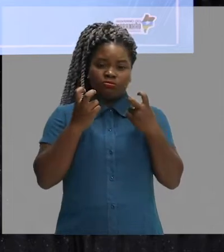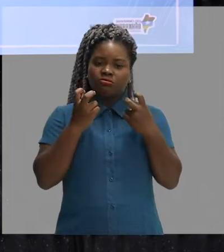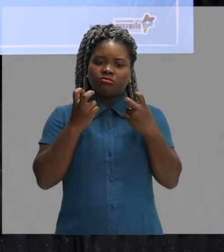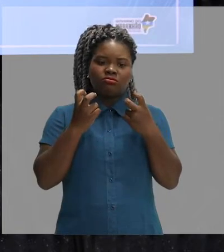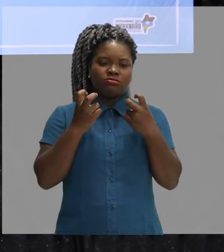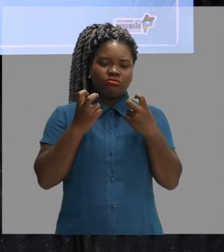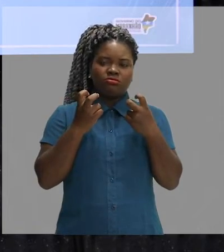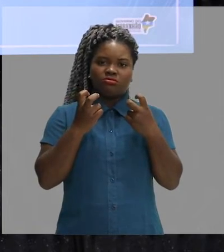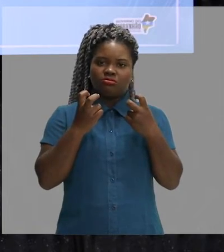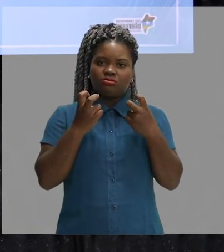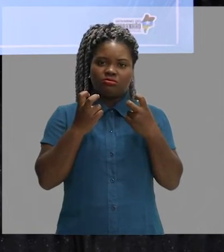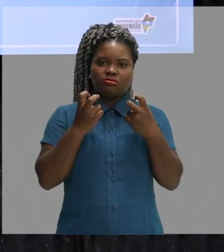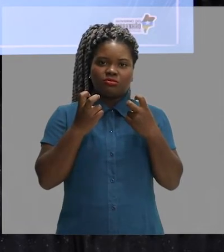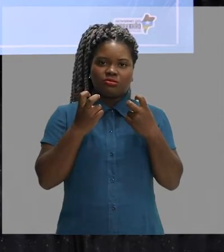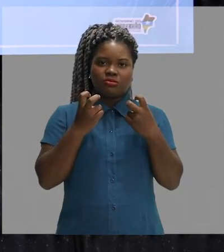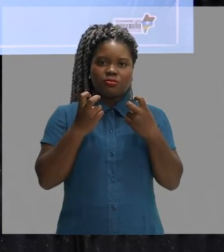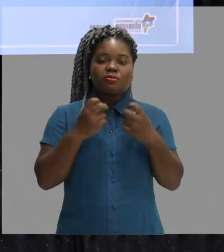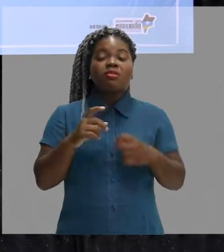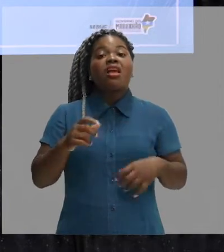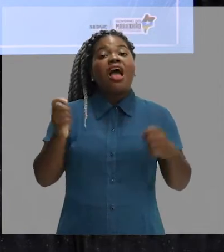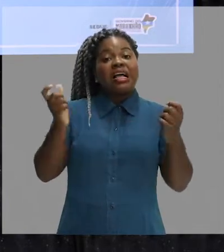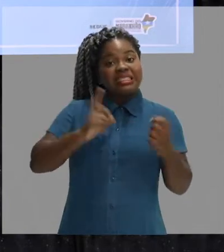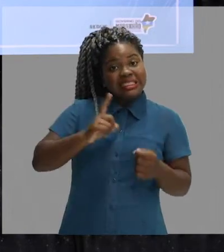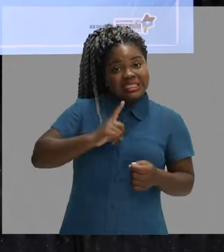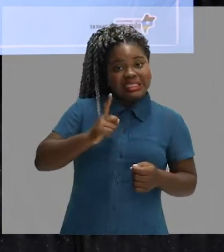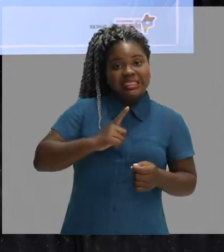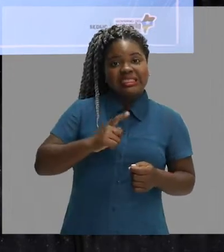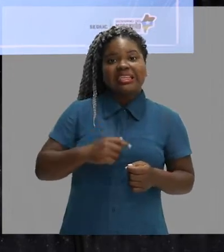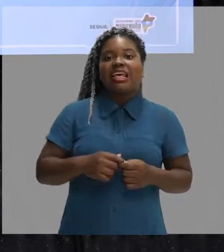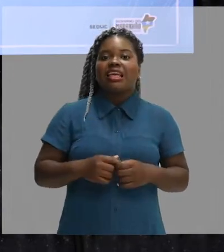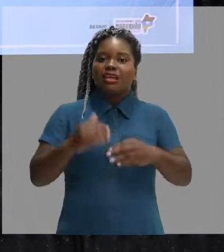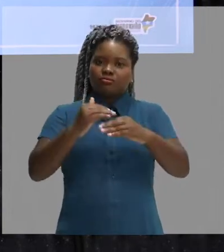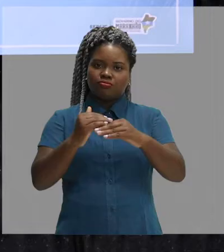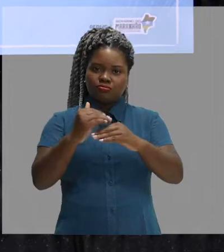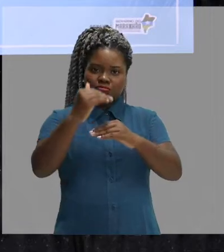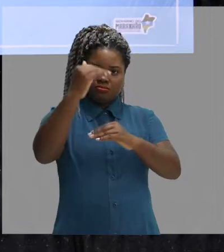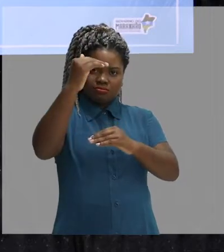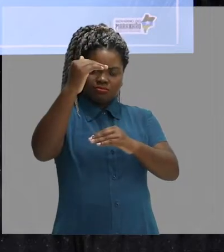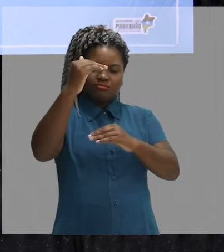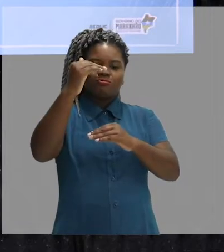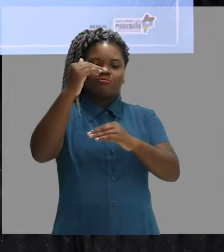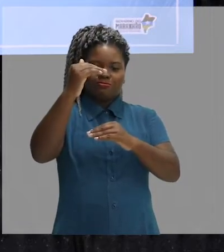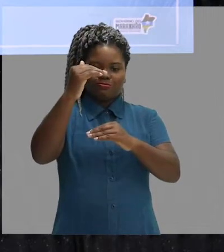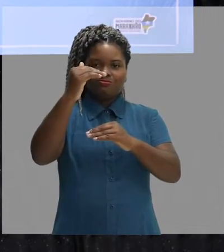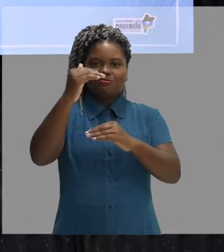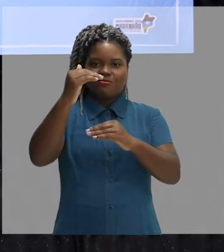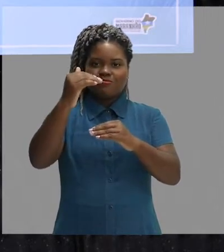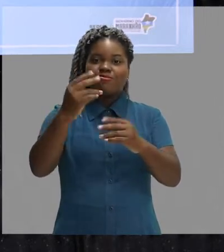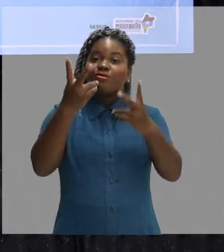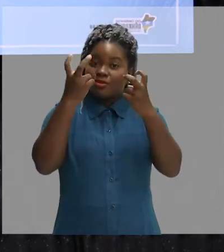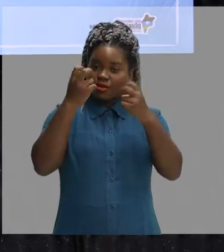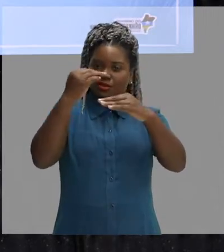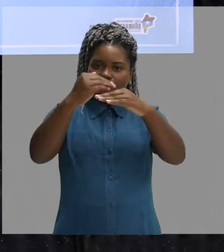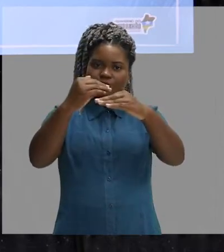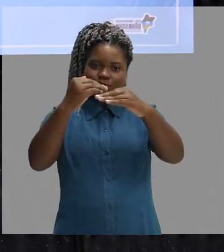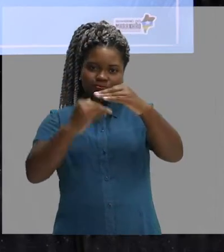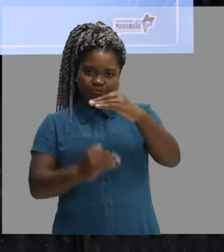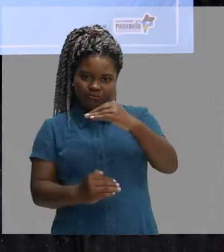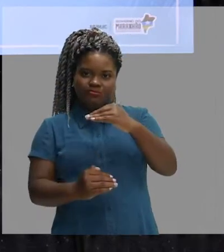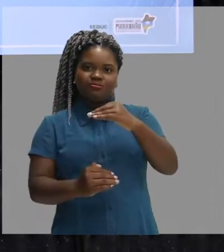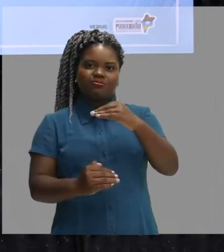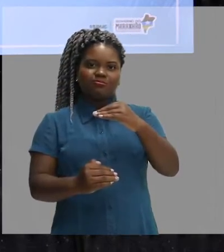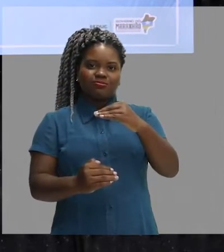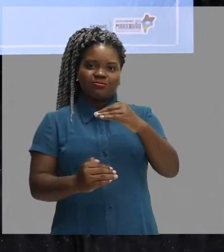do triângulo para cima, e a violência invisível, que é do meio do triângulo para baixo. Na